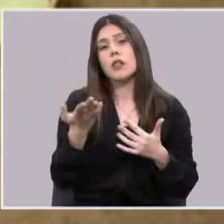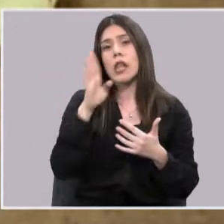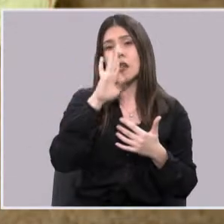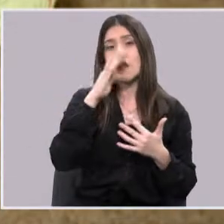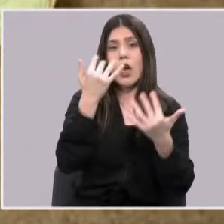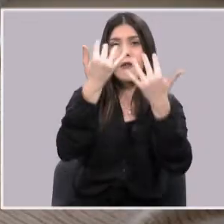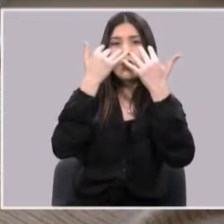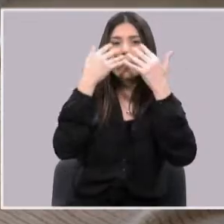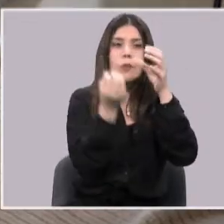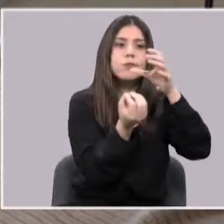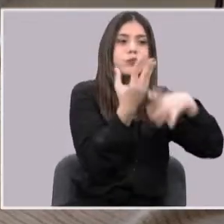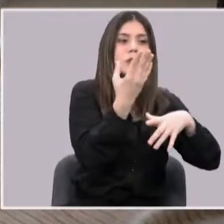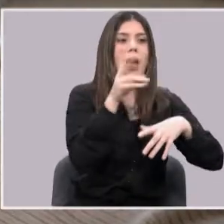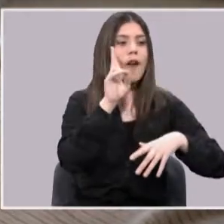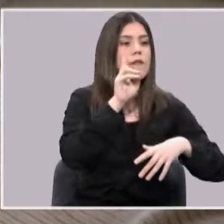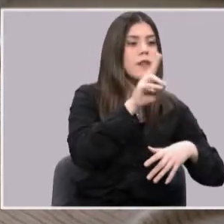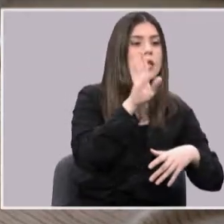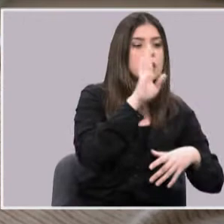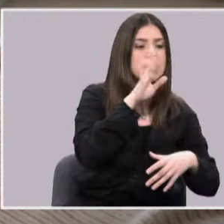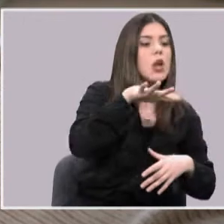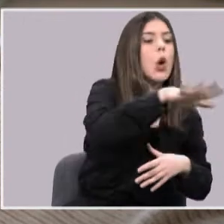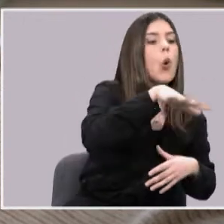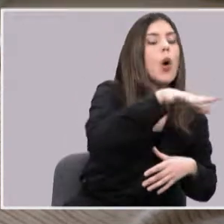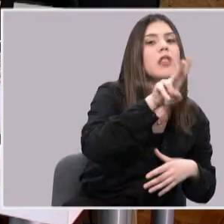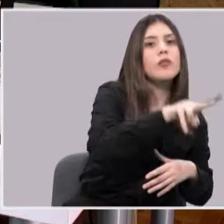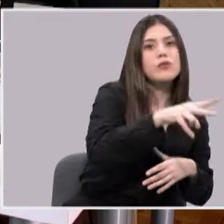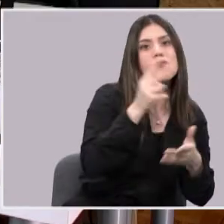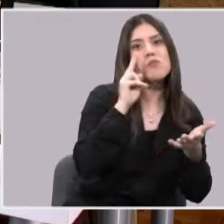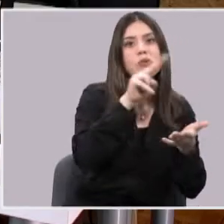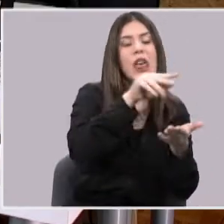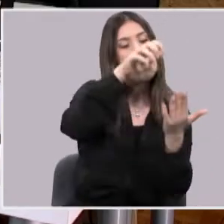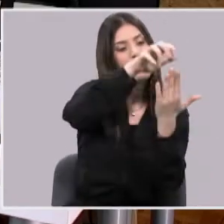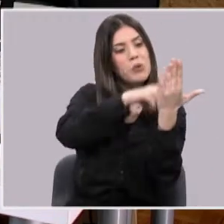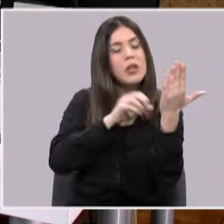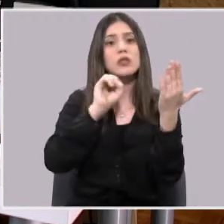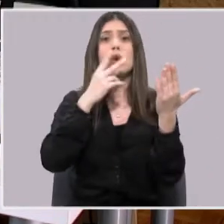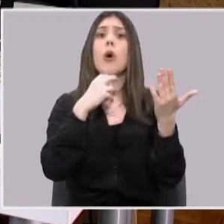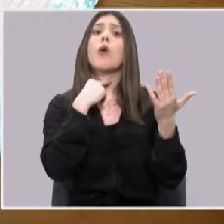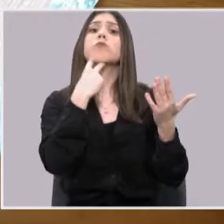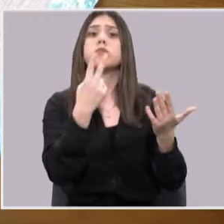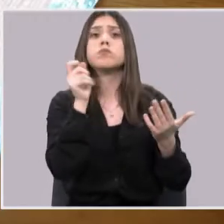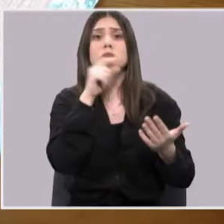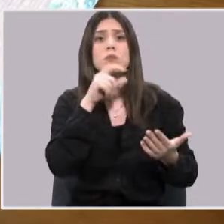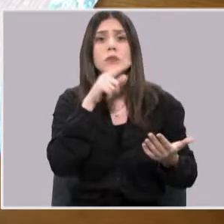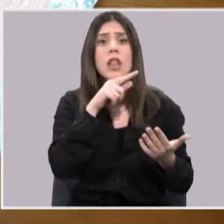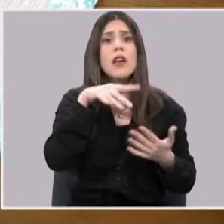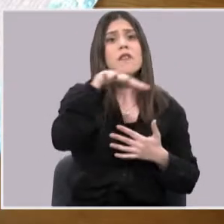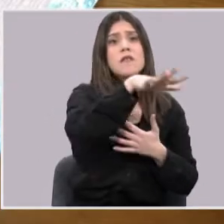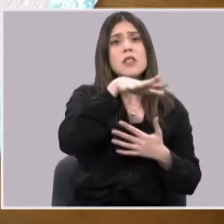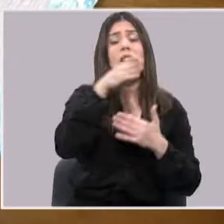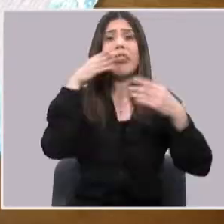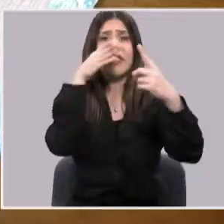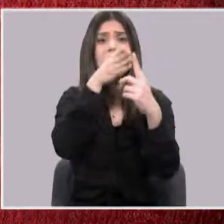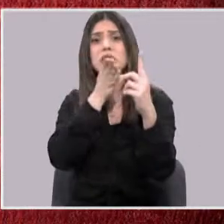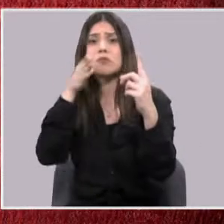uma informação original, confrontar fontes diversas, sejam fontes documentais, sejam fontes de oralidade,